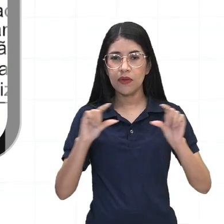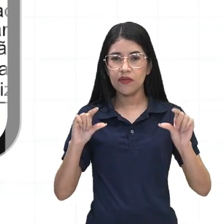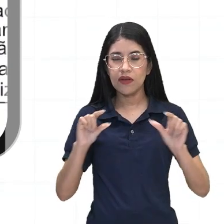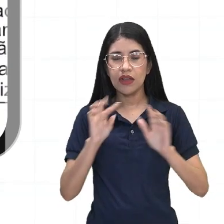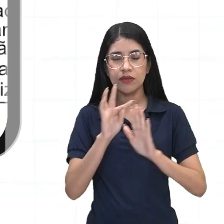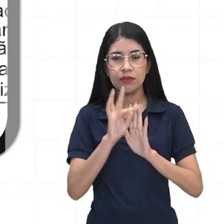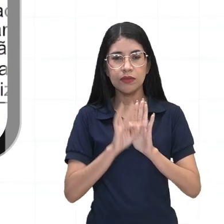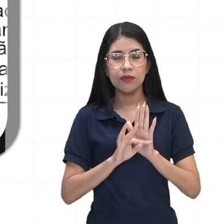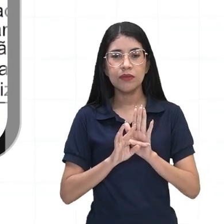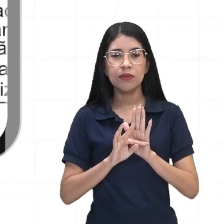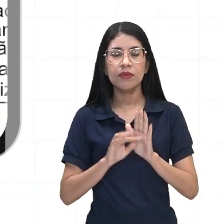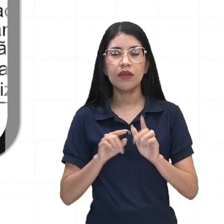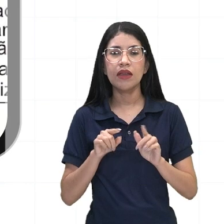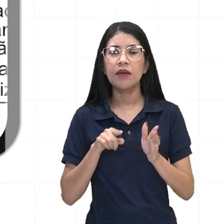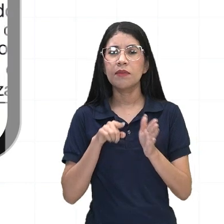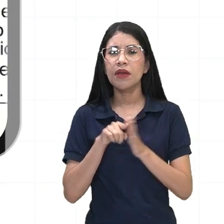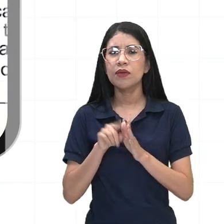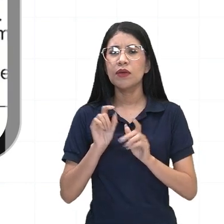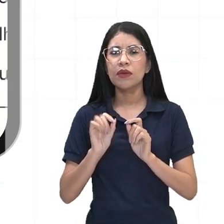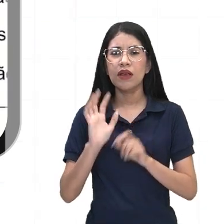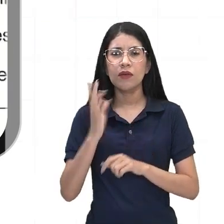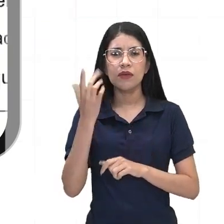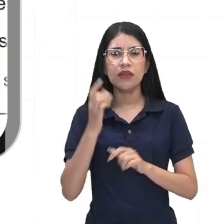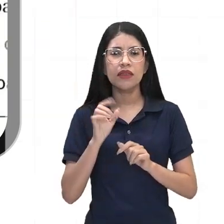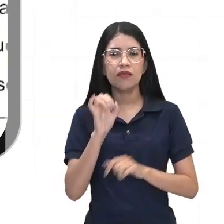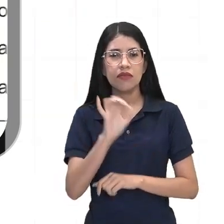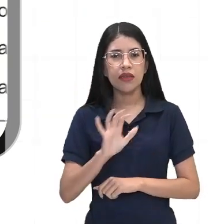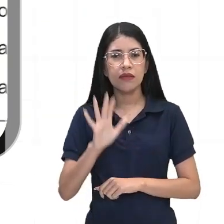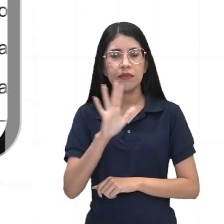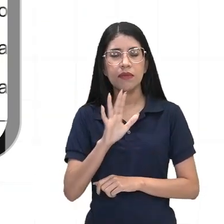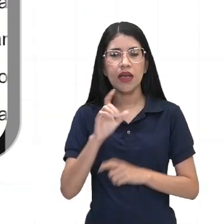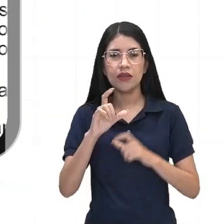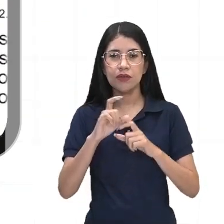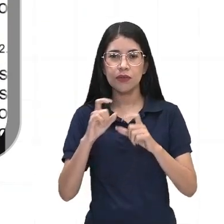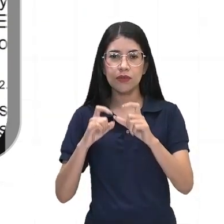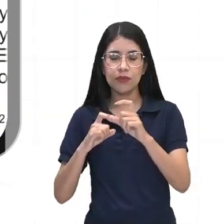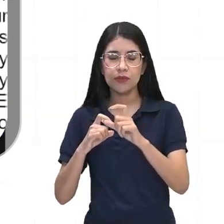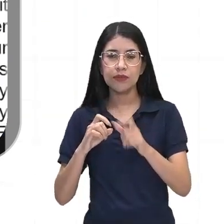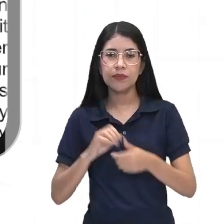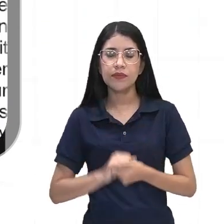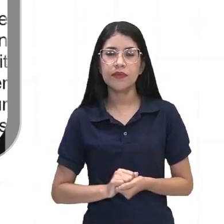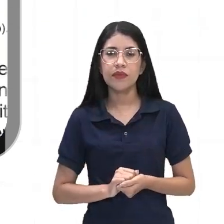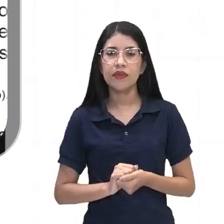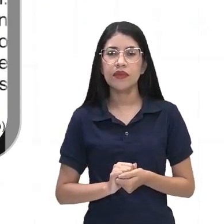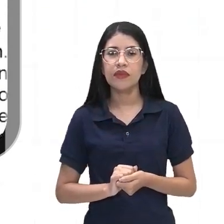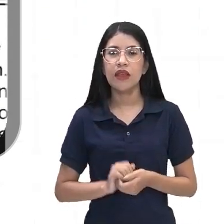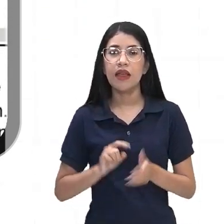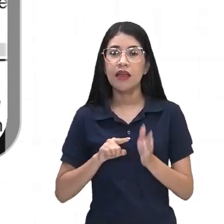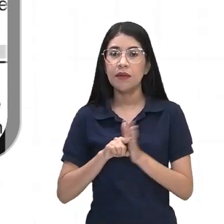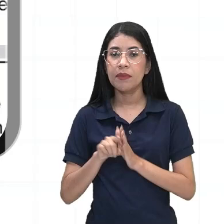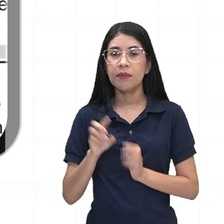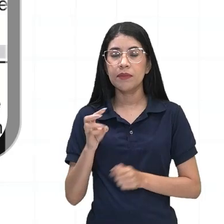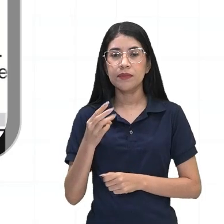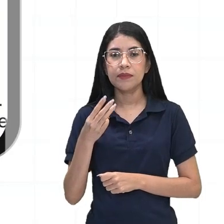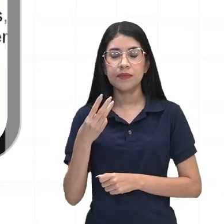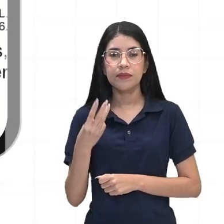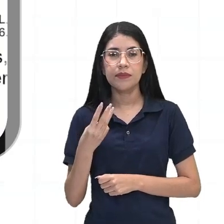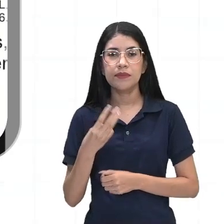ele pergunta o que está acontecendo aí nesse cartoon. Na próxima questão, vocês têm aqui, ó,